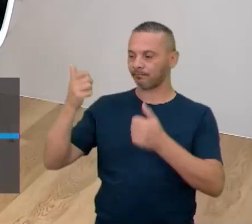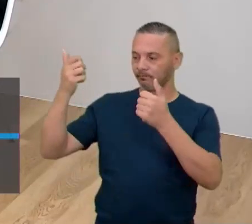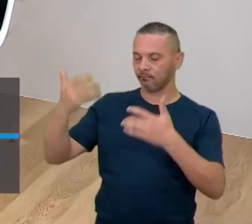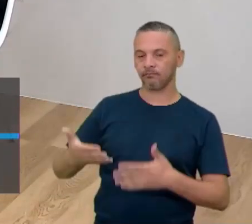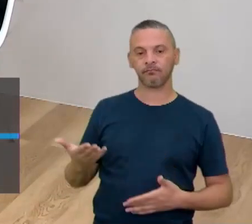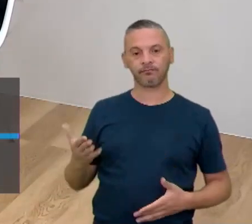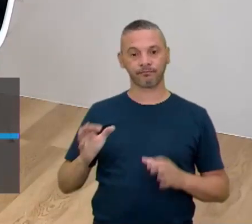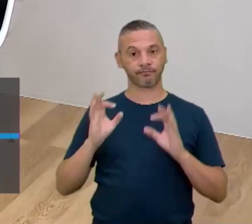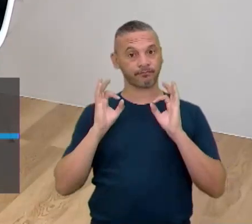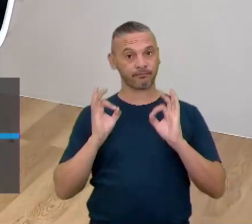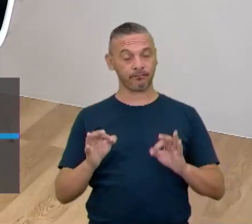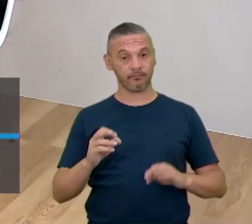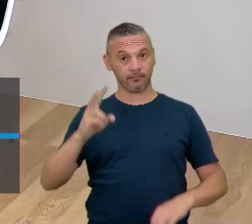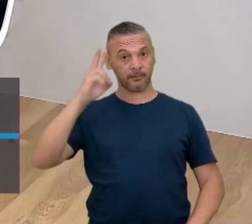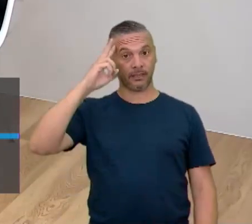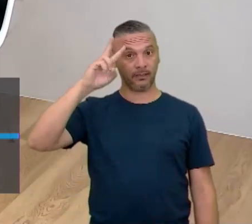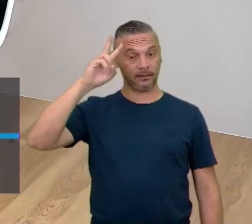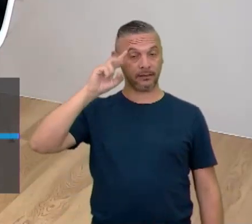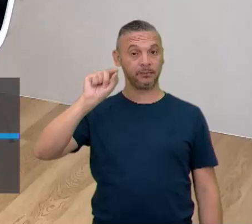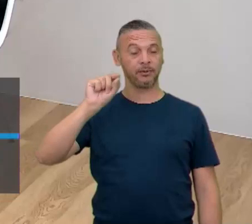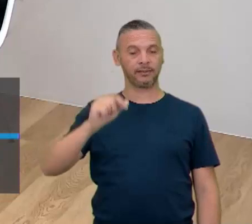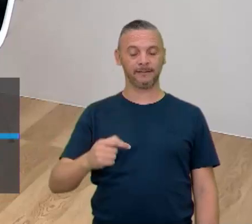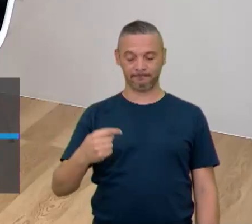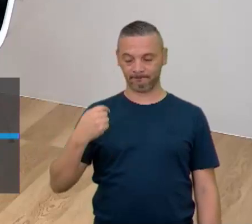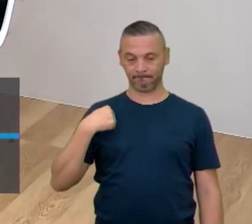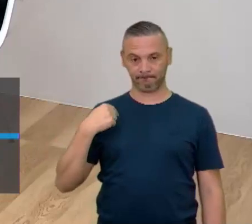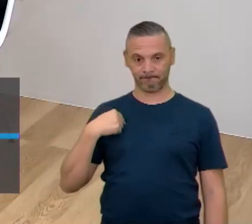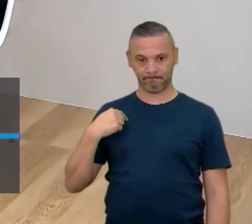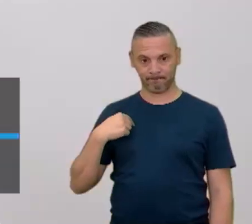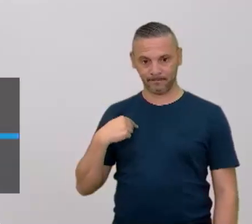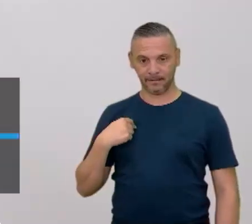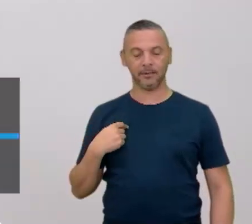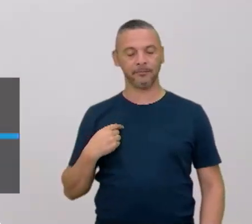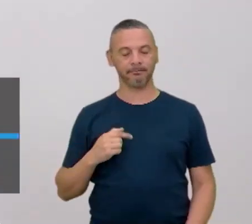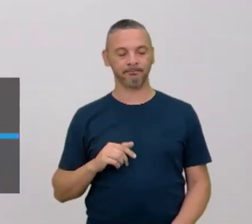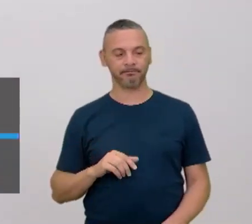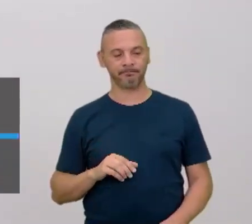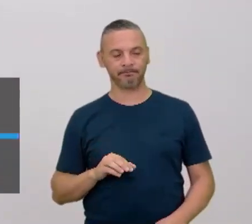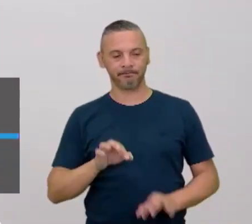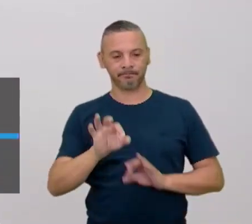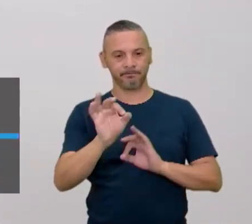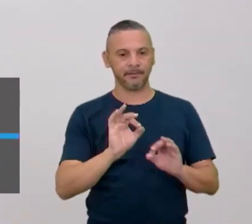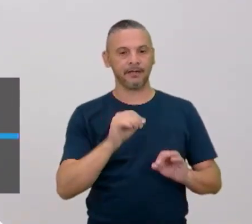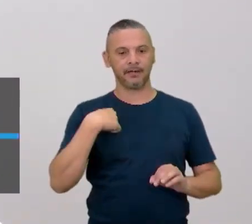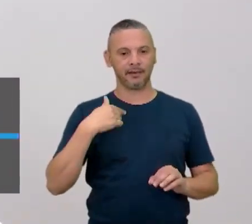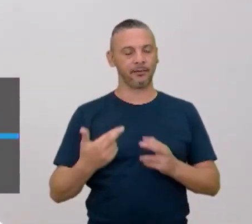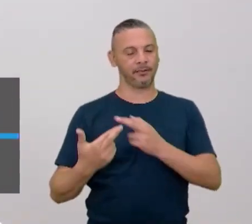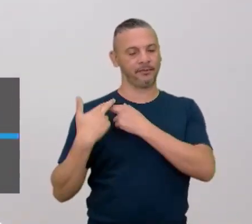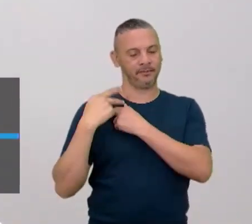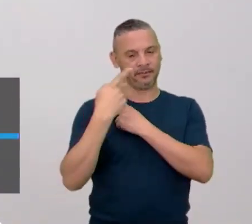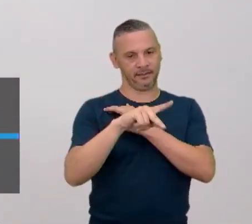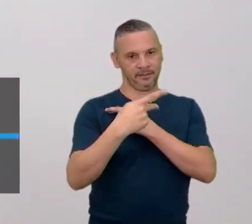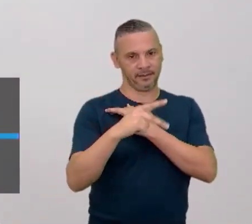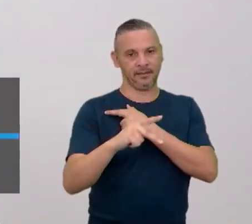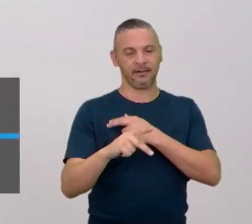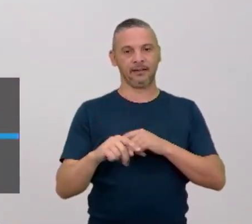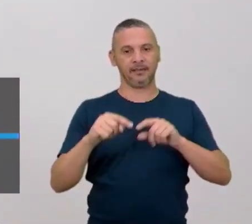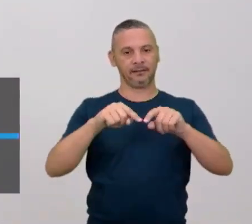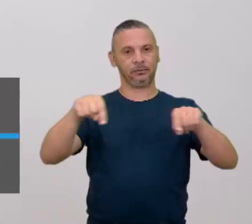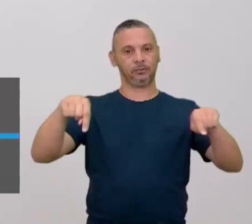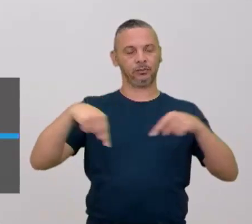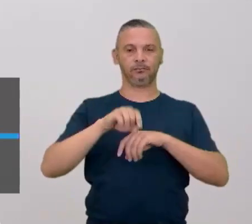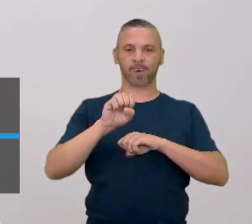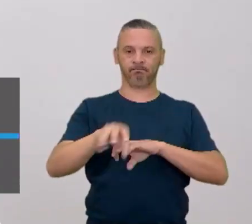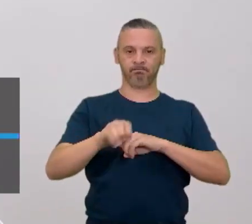algo que me lembrou, inclusive, eu fui paraninfo de uma turma, eu já sou tiozão, né? Então não escondo de ninguém